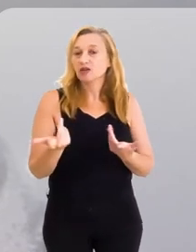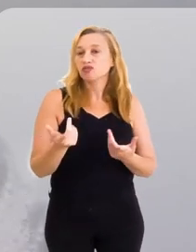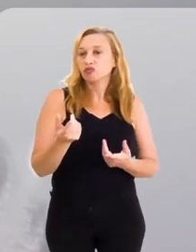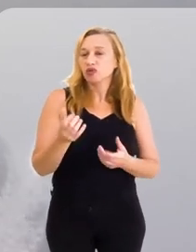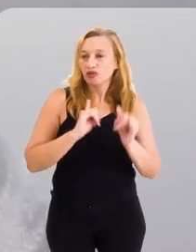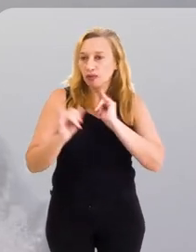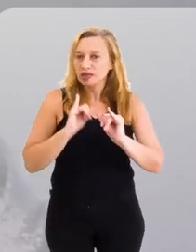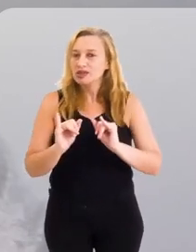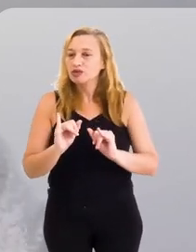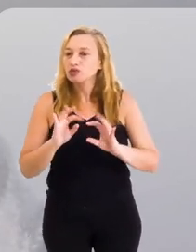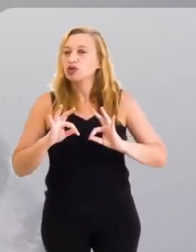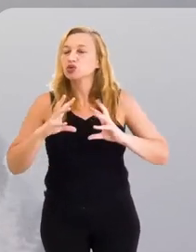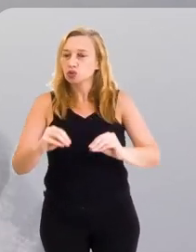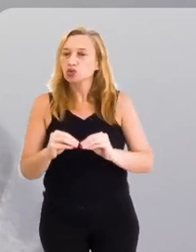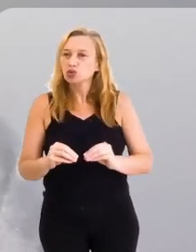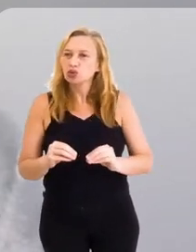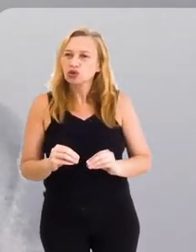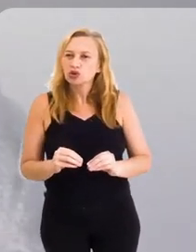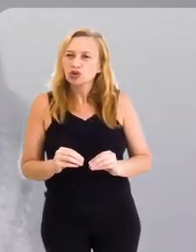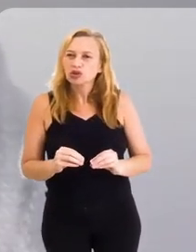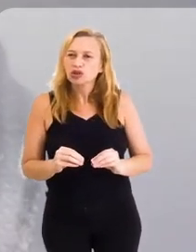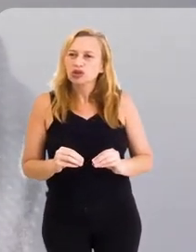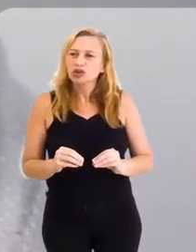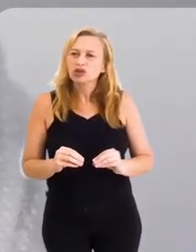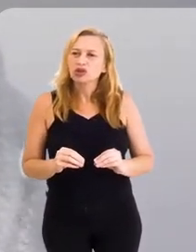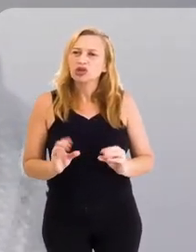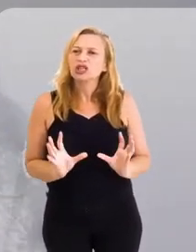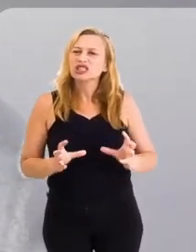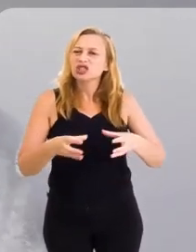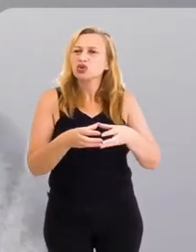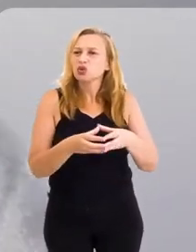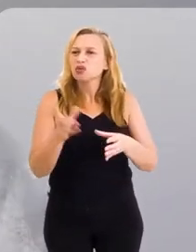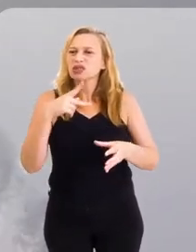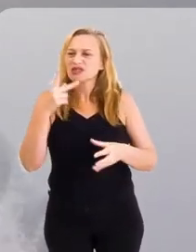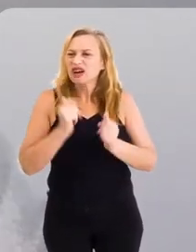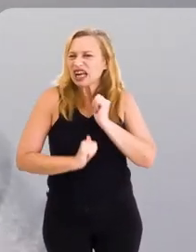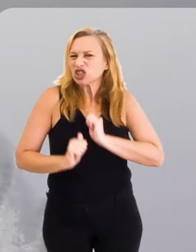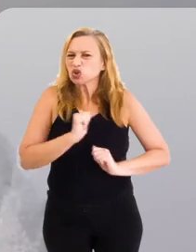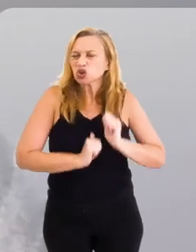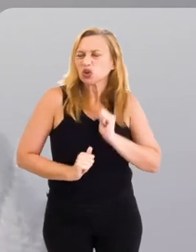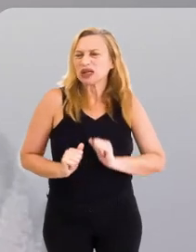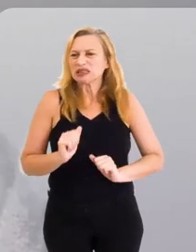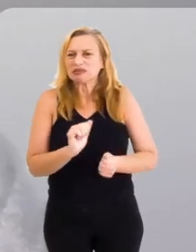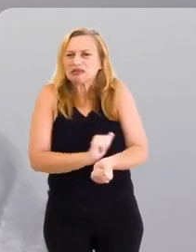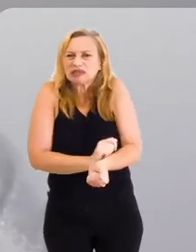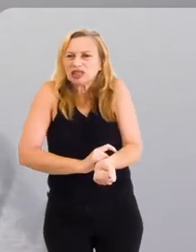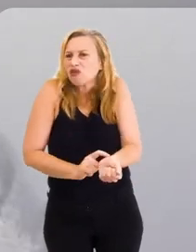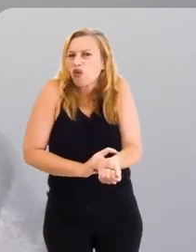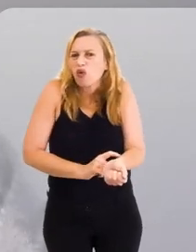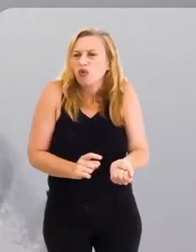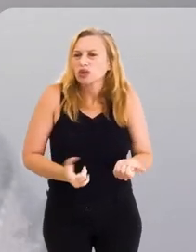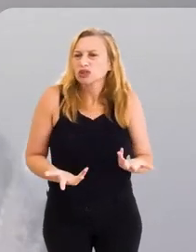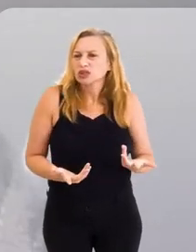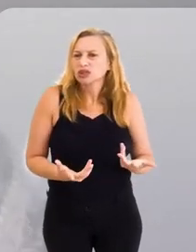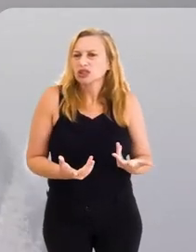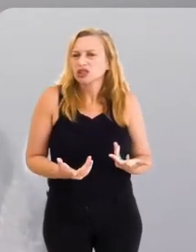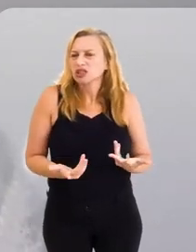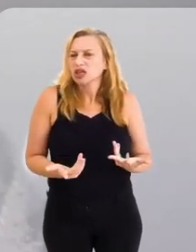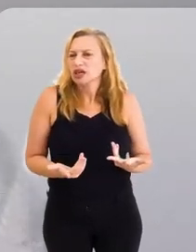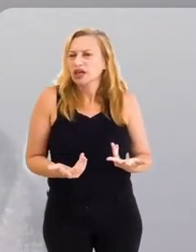uma estatística sobre isso. Mas eu acho que muito, muito, muito, muito desse grupo que se diz angustiado,